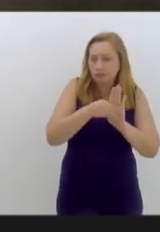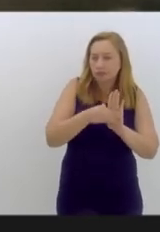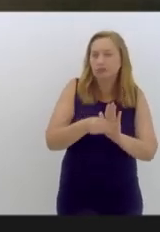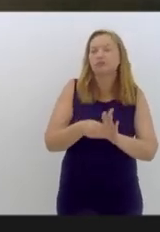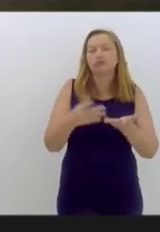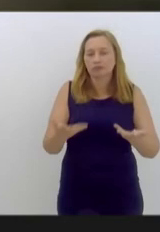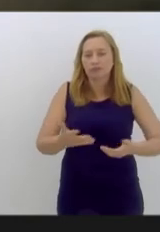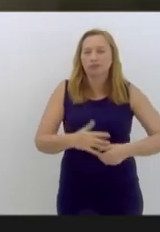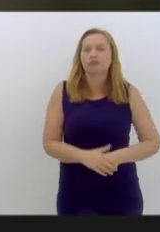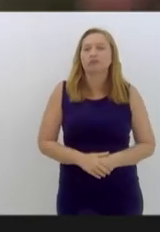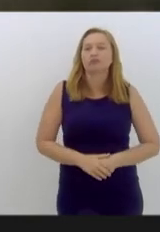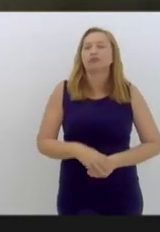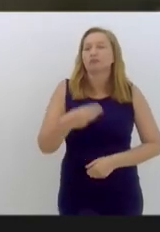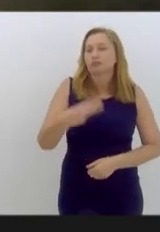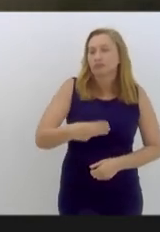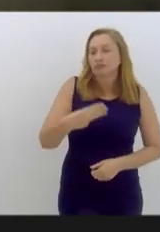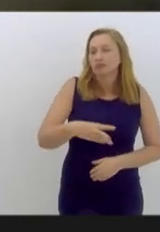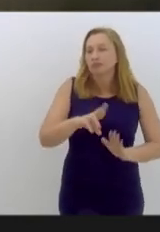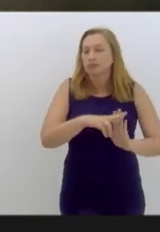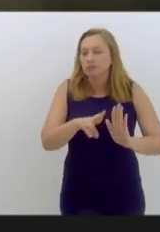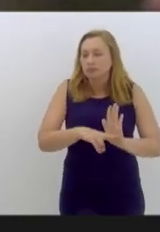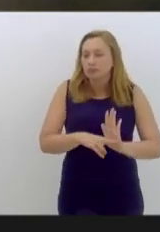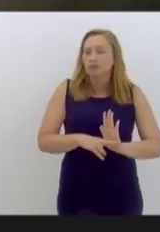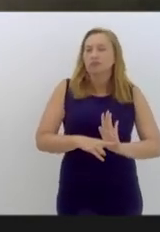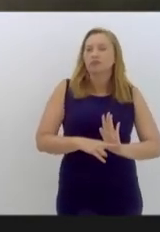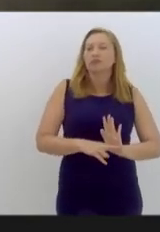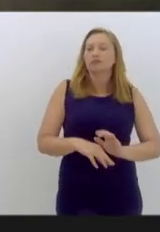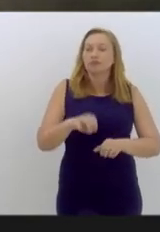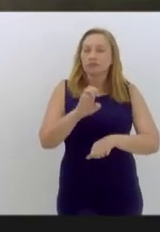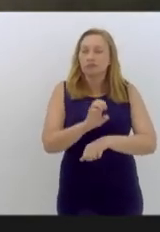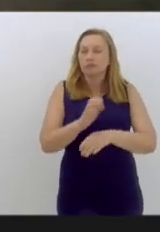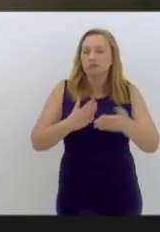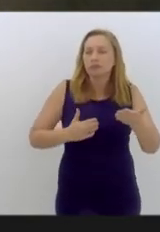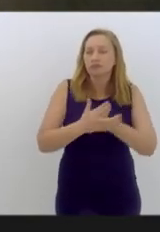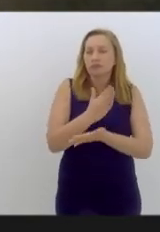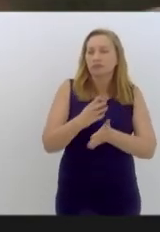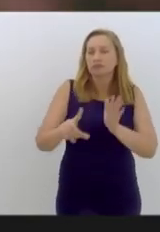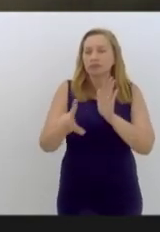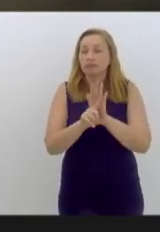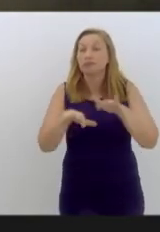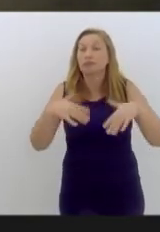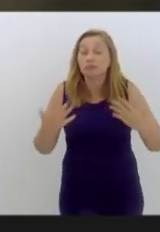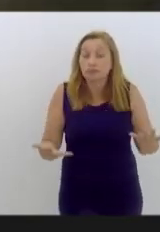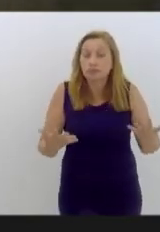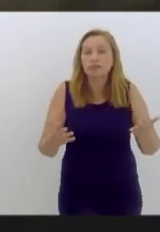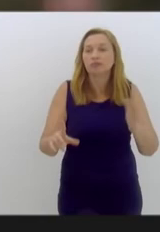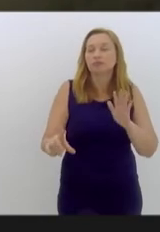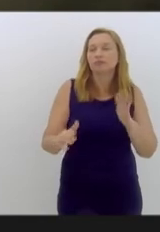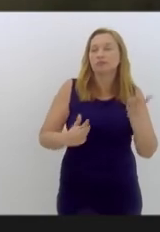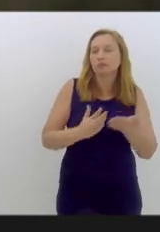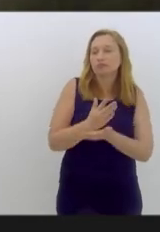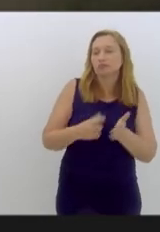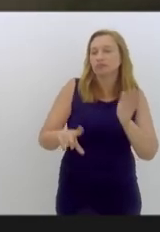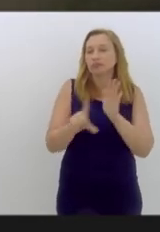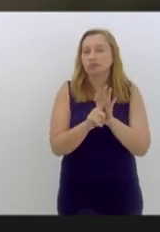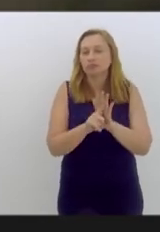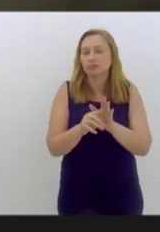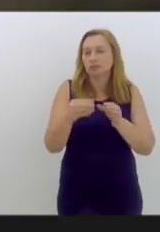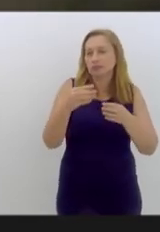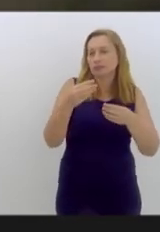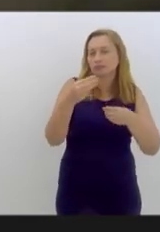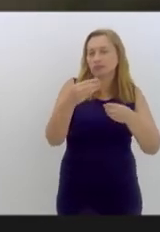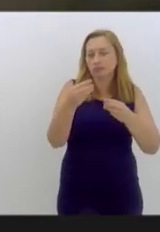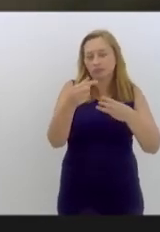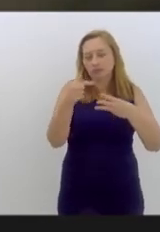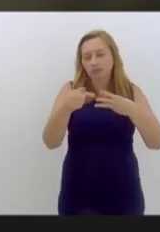depende, o terceiro requisito dos municípios depende do Estado aprovar a lei. Então, aprovar a lei, colocar os três requisitos e